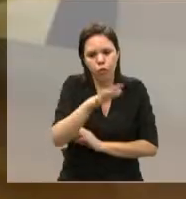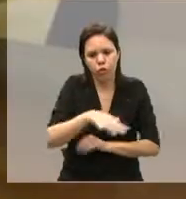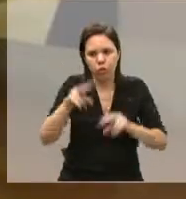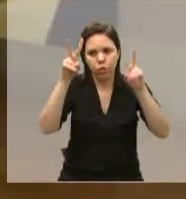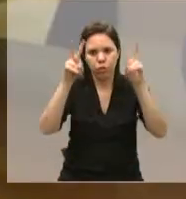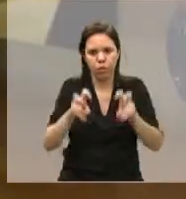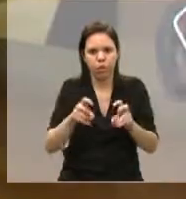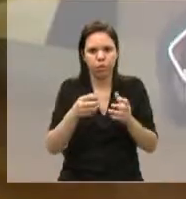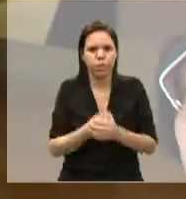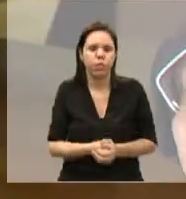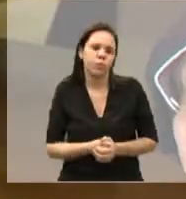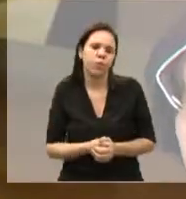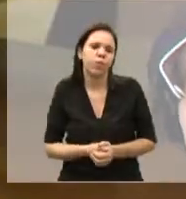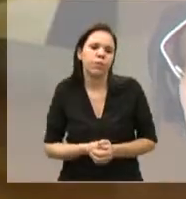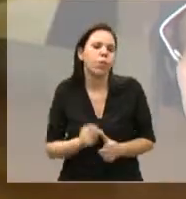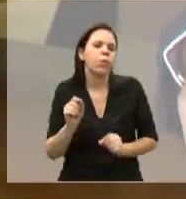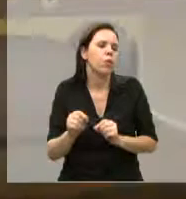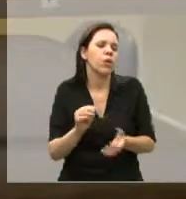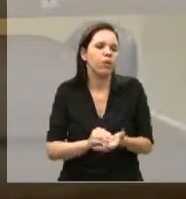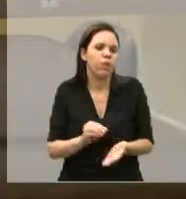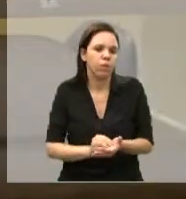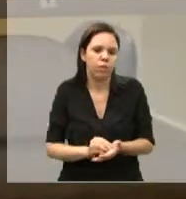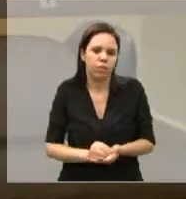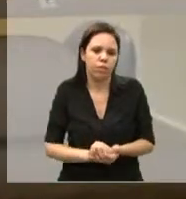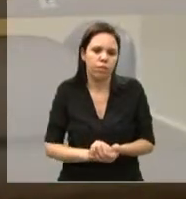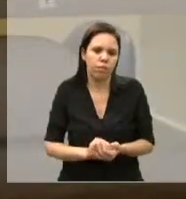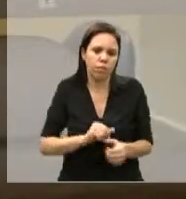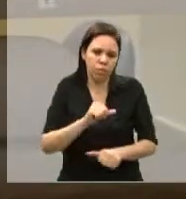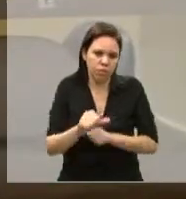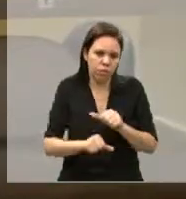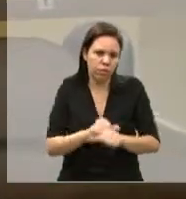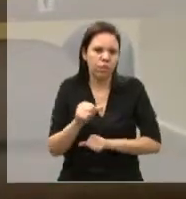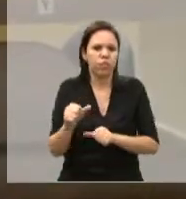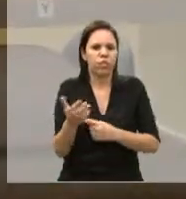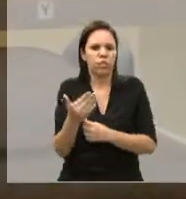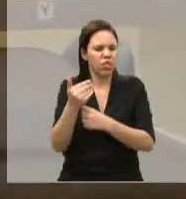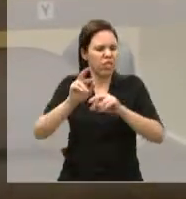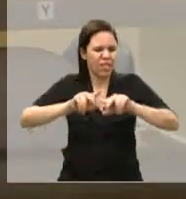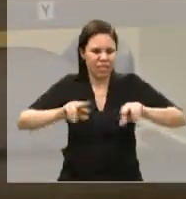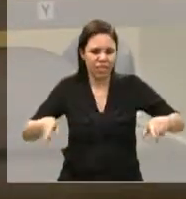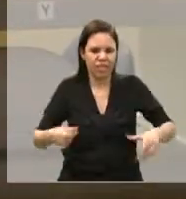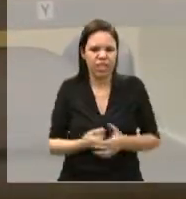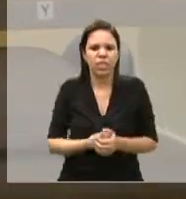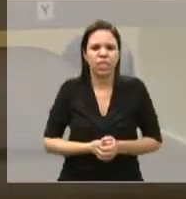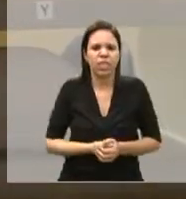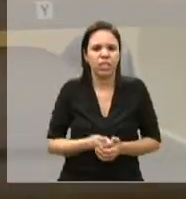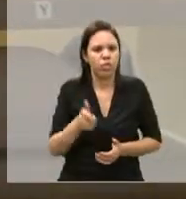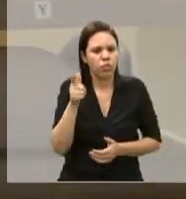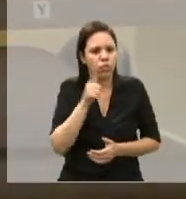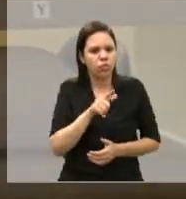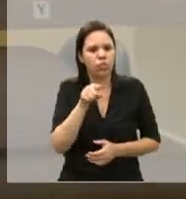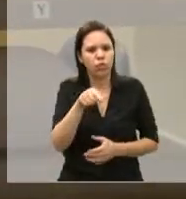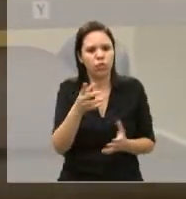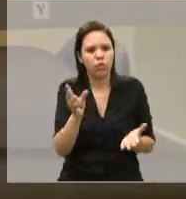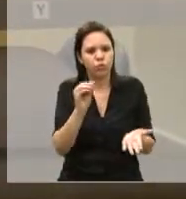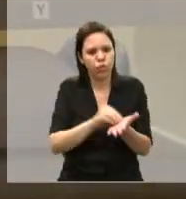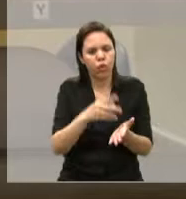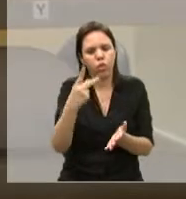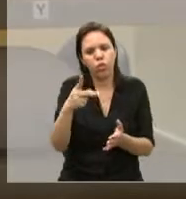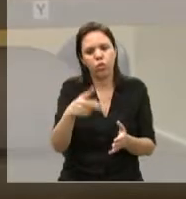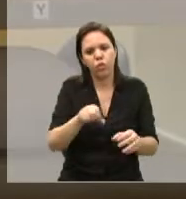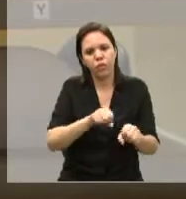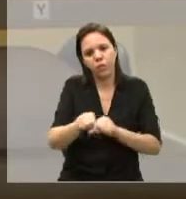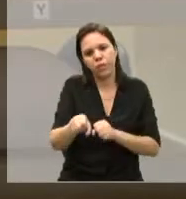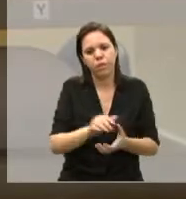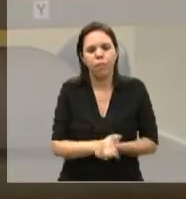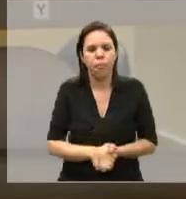tópico, contabilidade, naquilo finanças, que faltava. Exato, transformação digital, e-commerce, ou seja, você vai lá naquilo que falta na sua formação, por